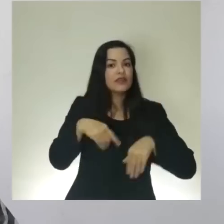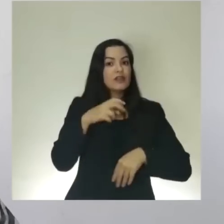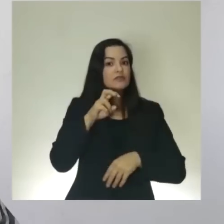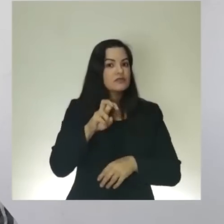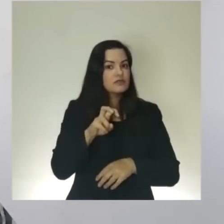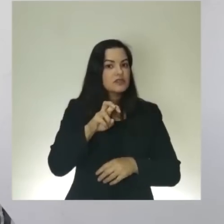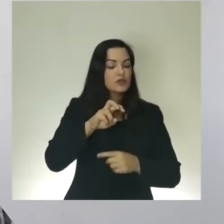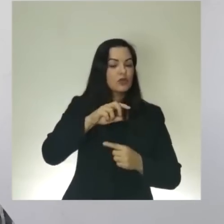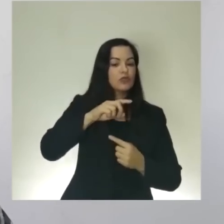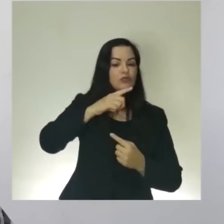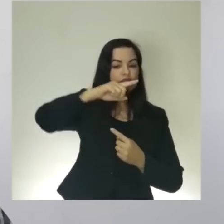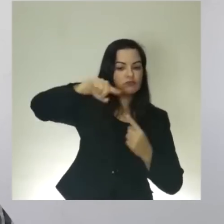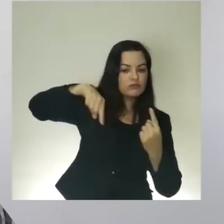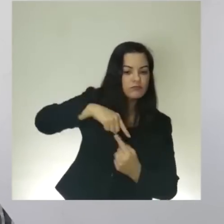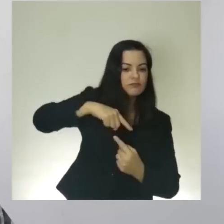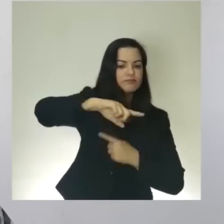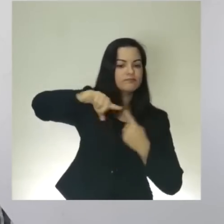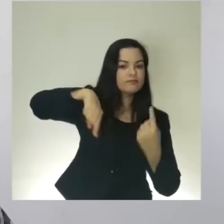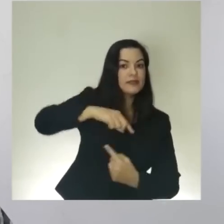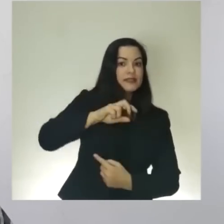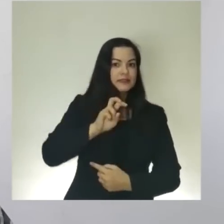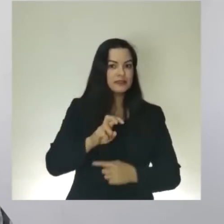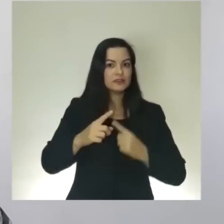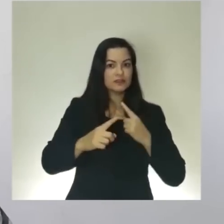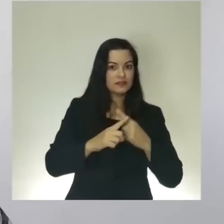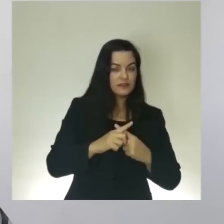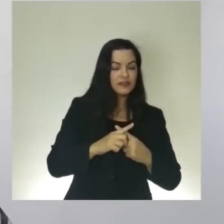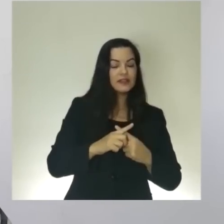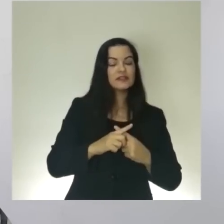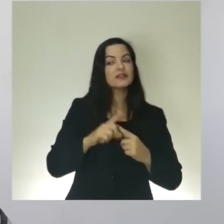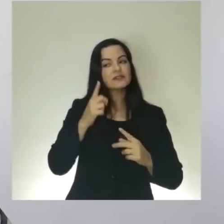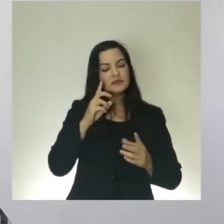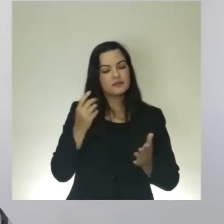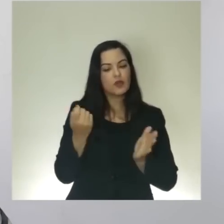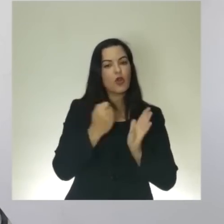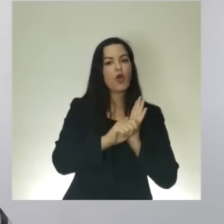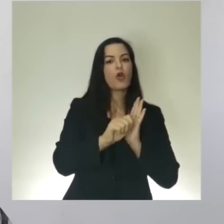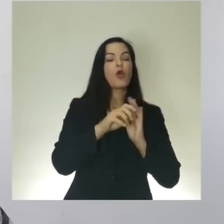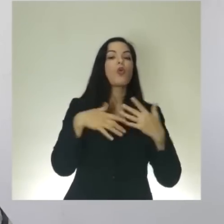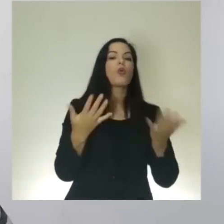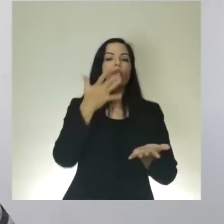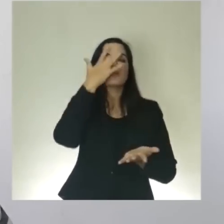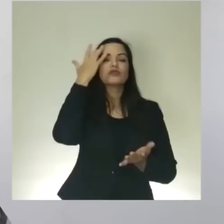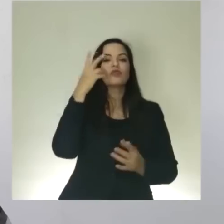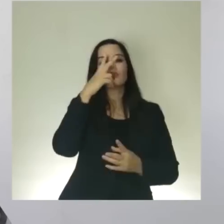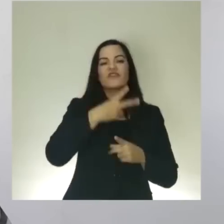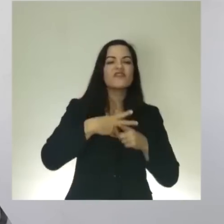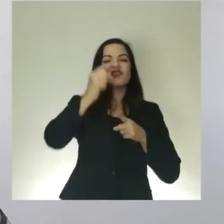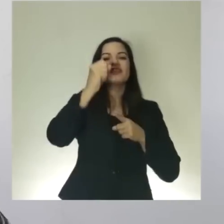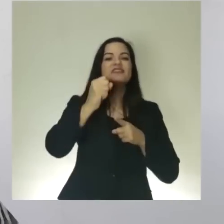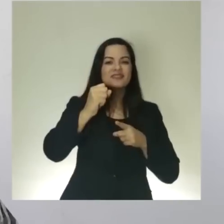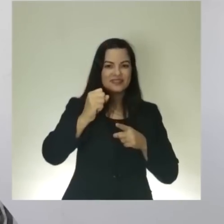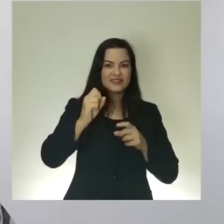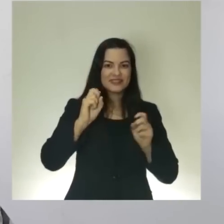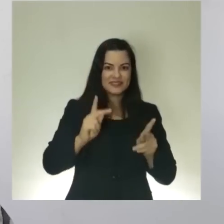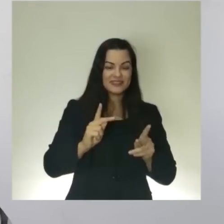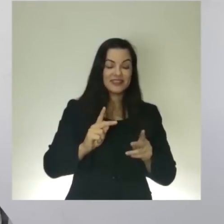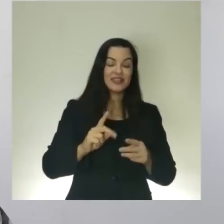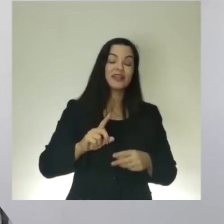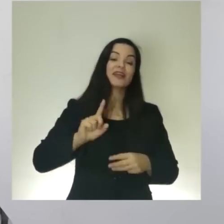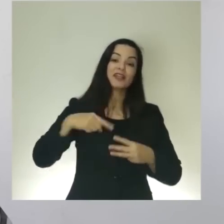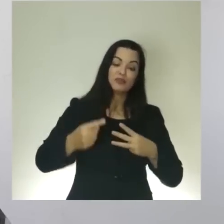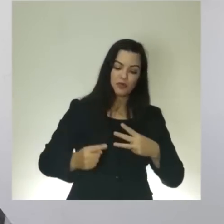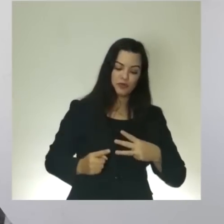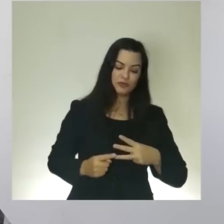rodadas, você registra quem foi o vitorioso nesses arremessos. E por fim, começar